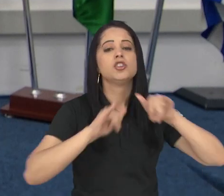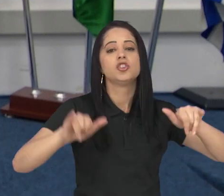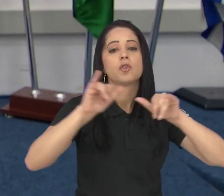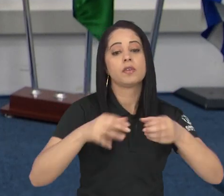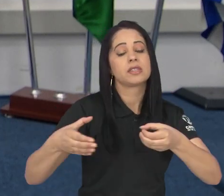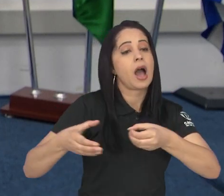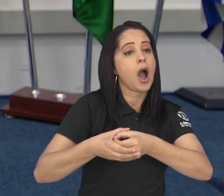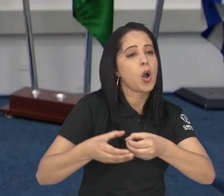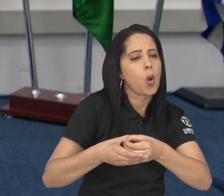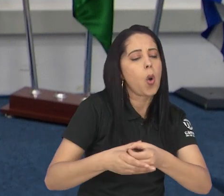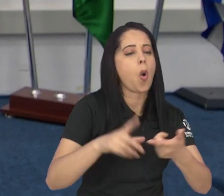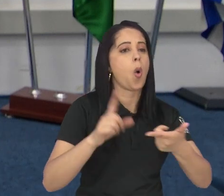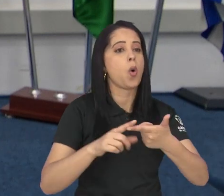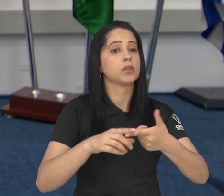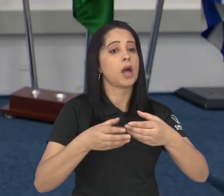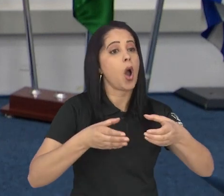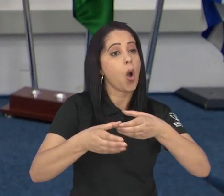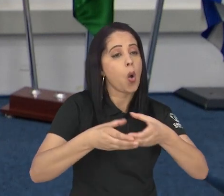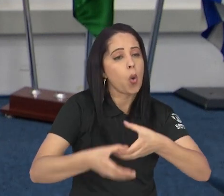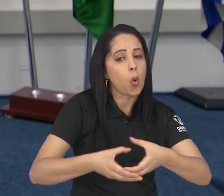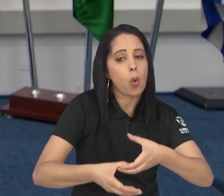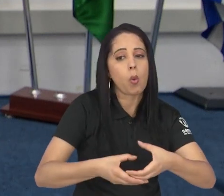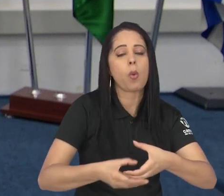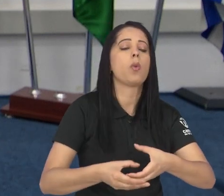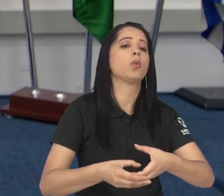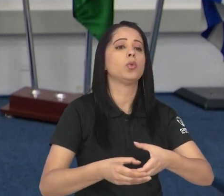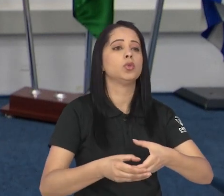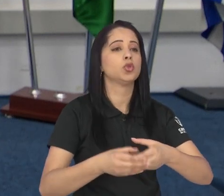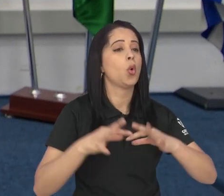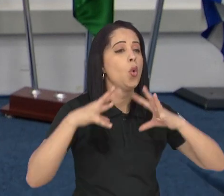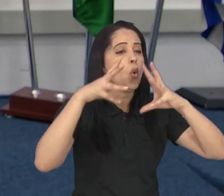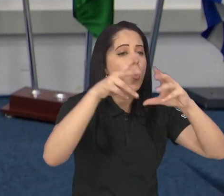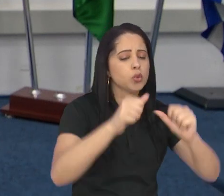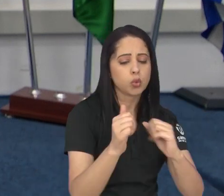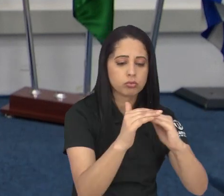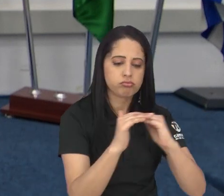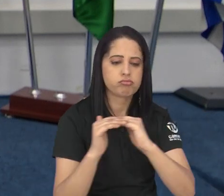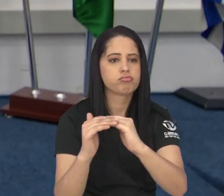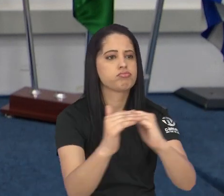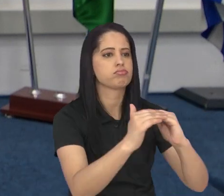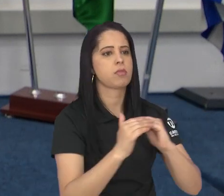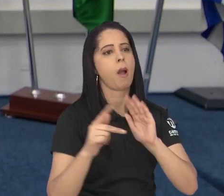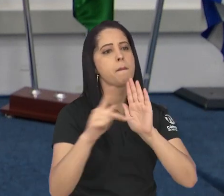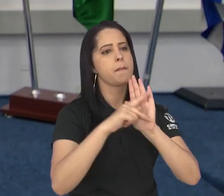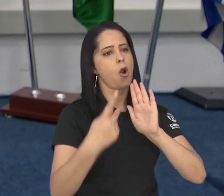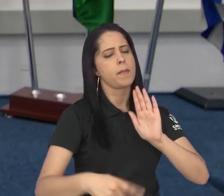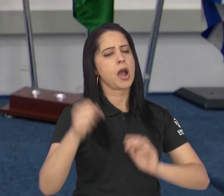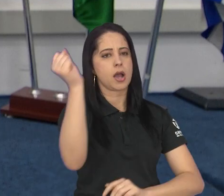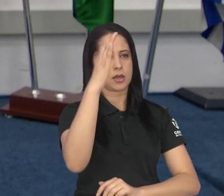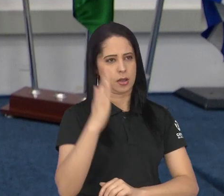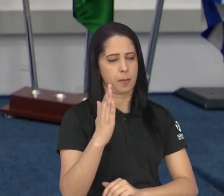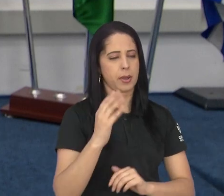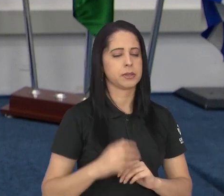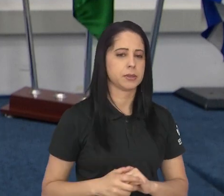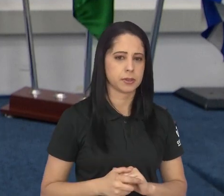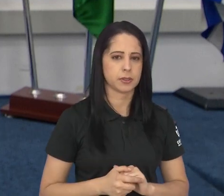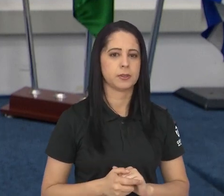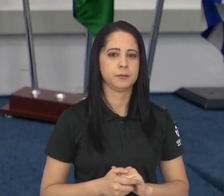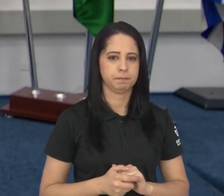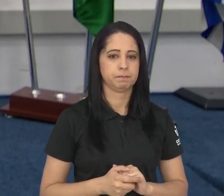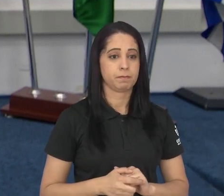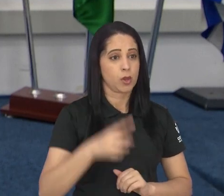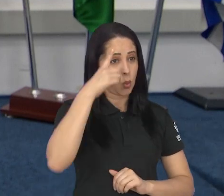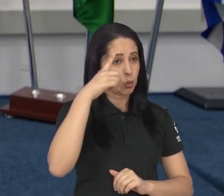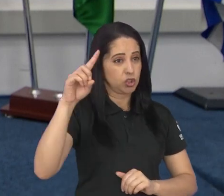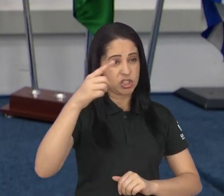raciais com cursos públicos toda esta Equidade que precisa ser desenvolvida nesse país então é